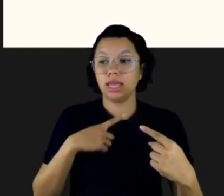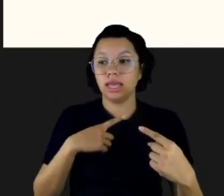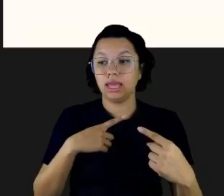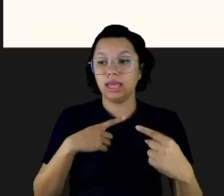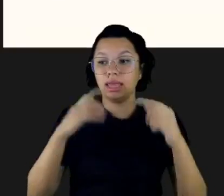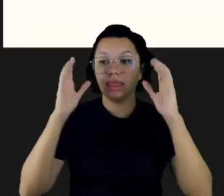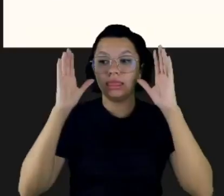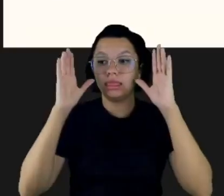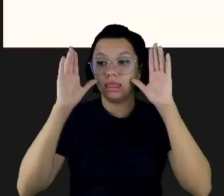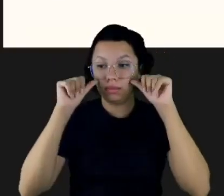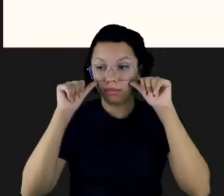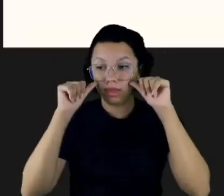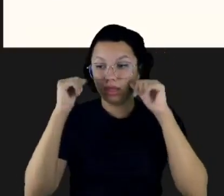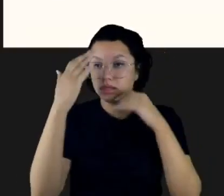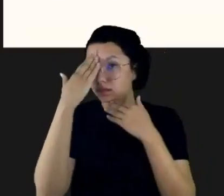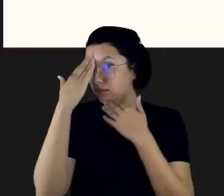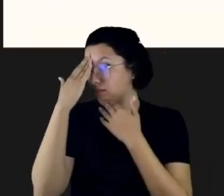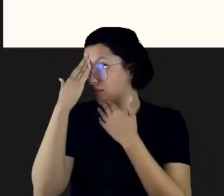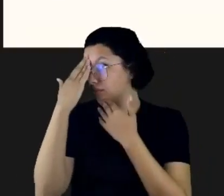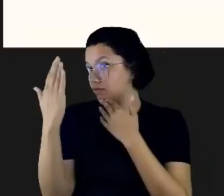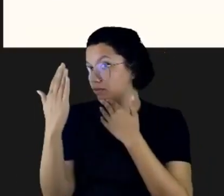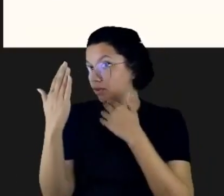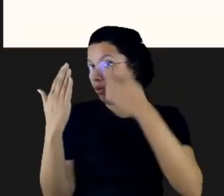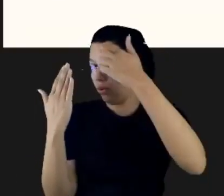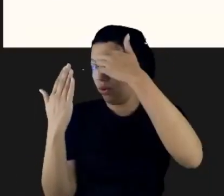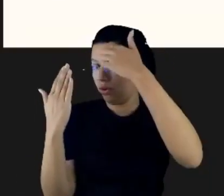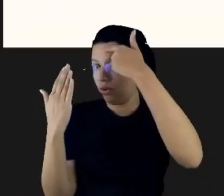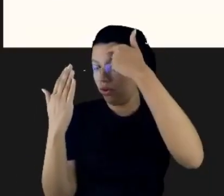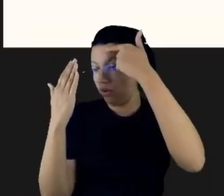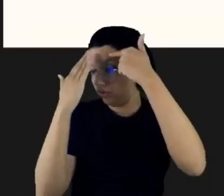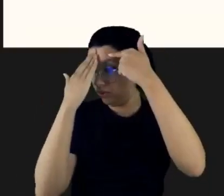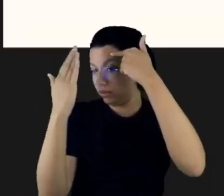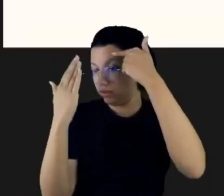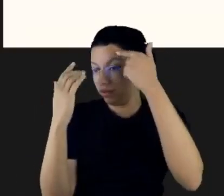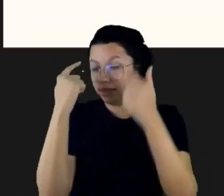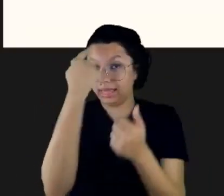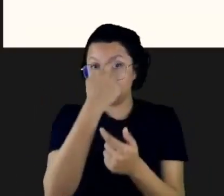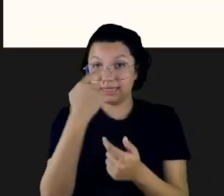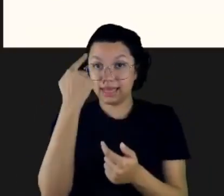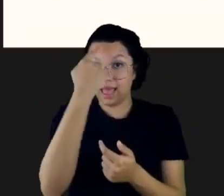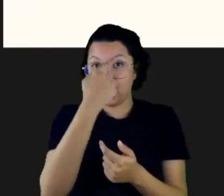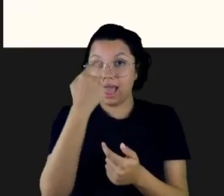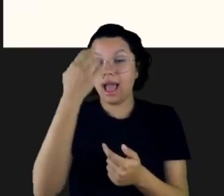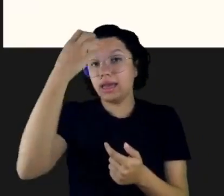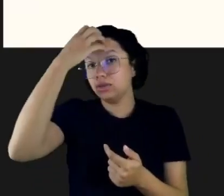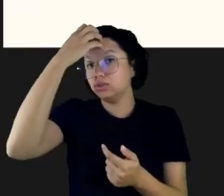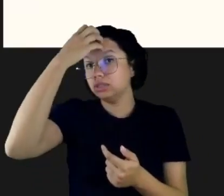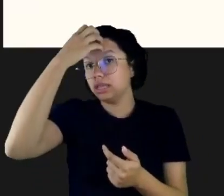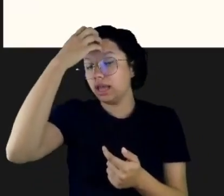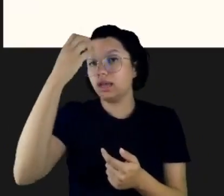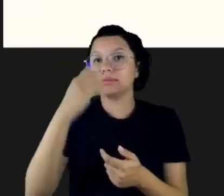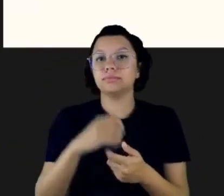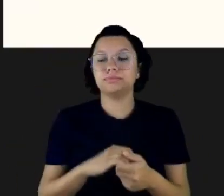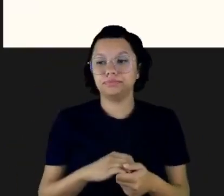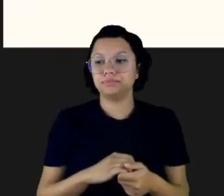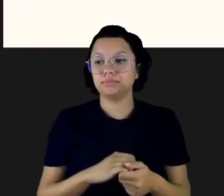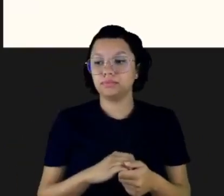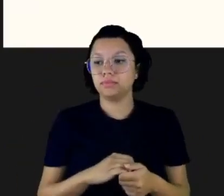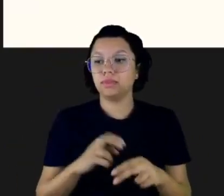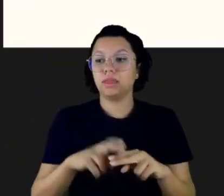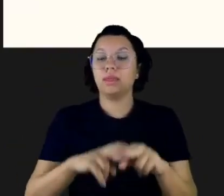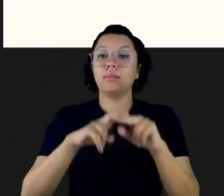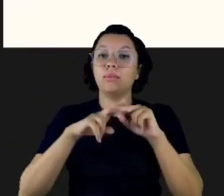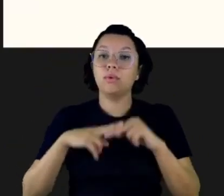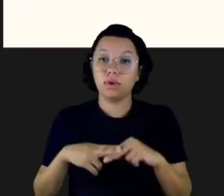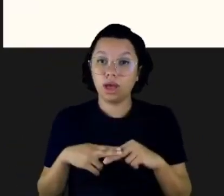é o que a senhora havia me perguntado, que é essa área frontal do cérebro que é comprometida, e por causa do comprometimento